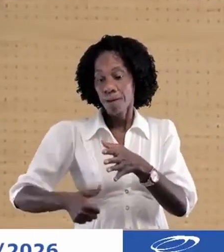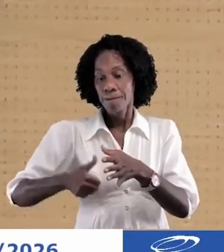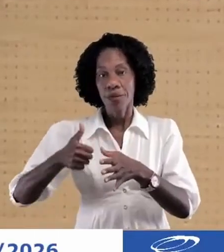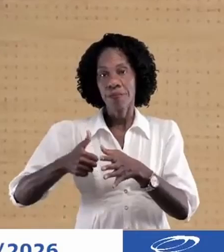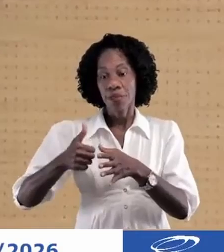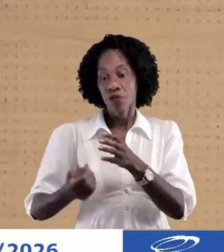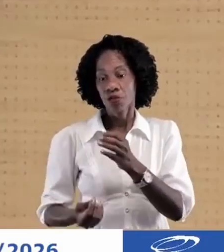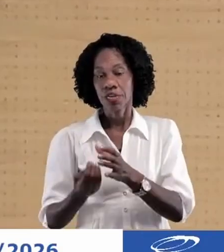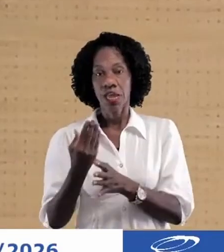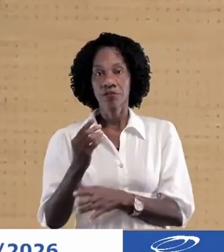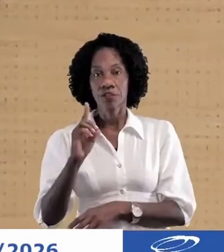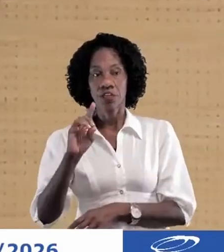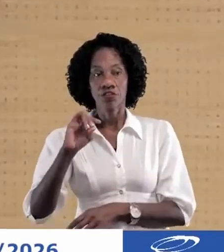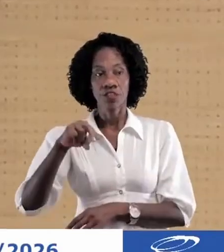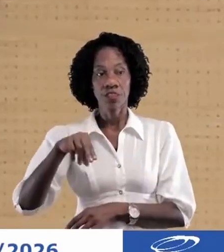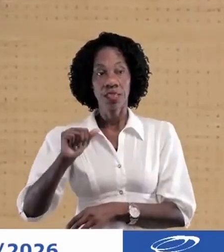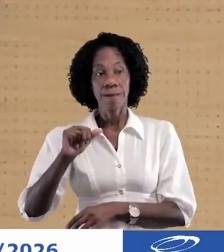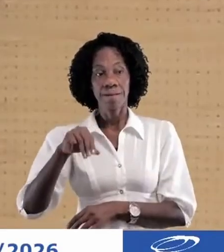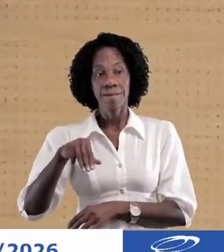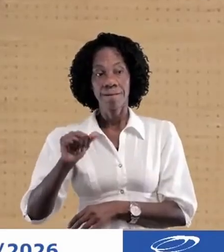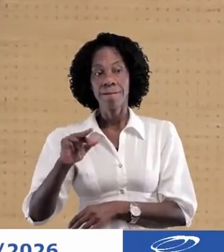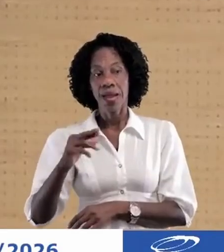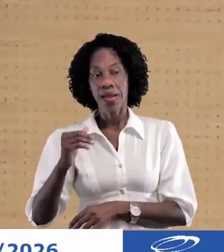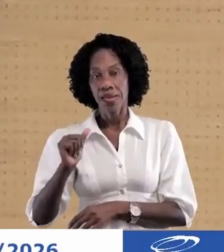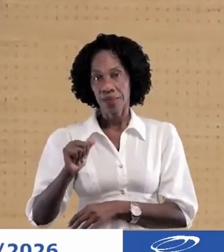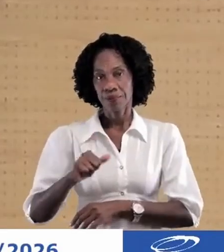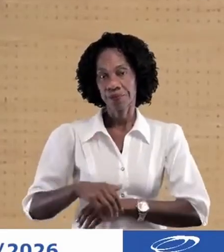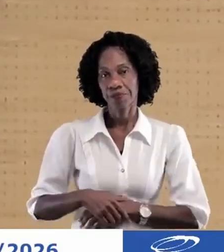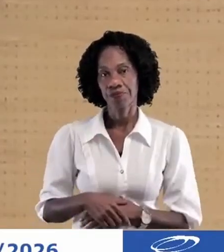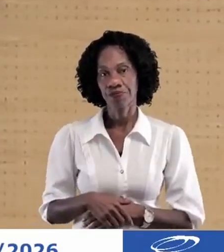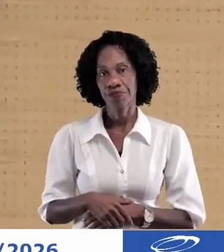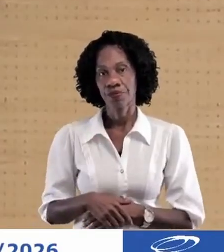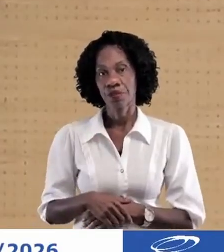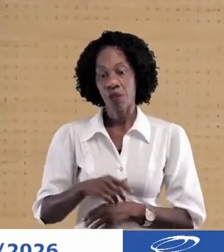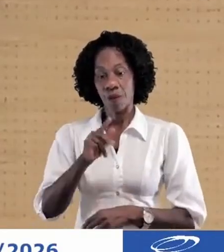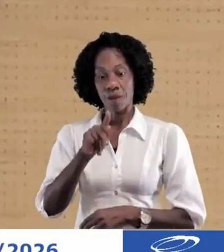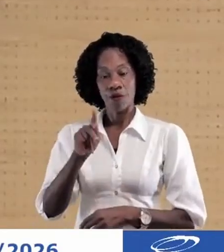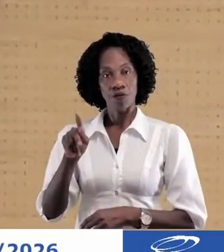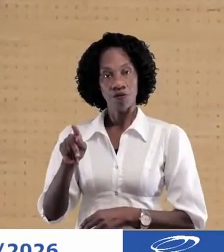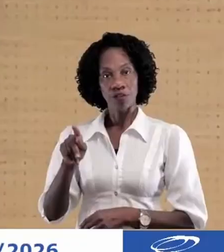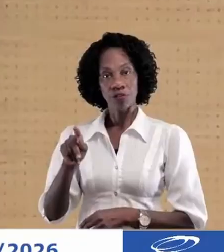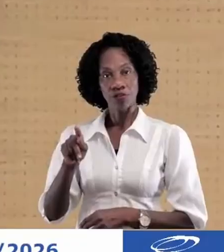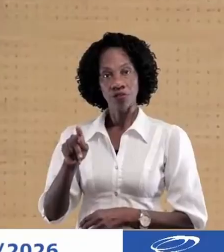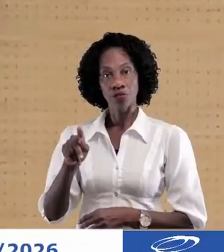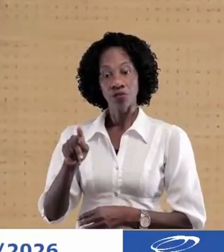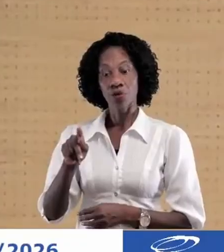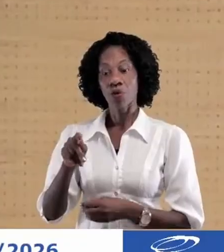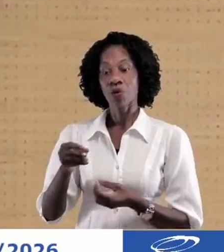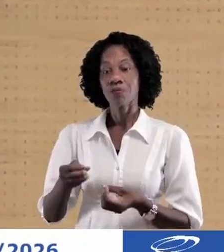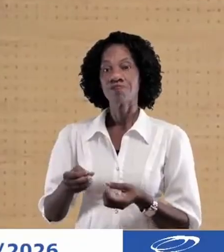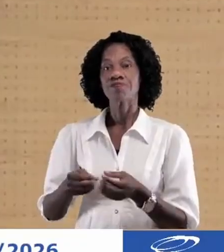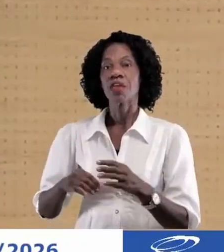voltado para a pesquisa de infecções periprotéticas articulares. O professor Mats Bye nos enviou sua aula pré-gravada e estará ao